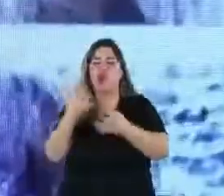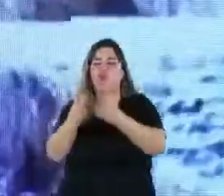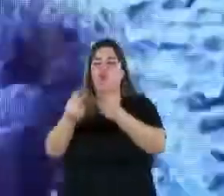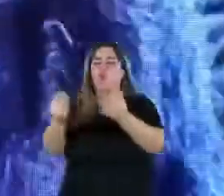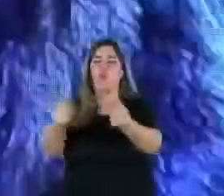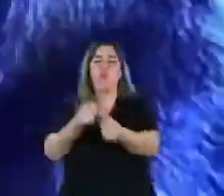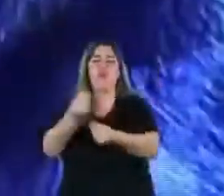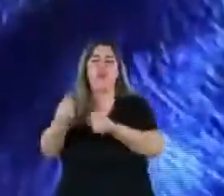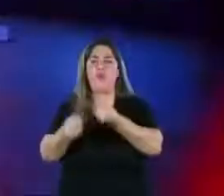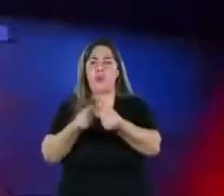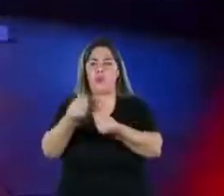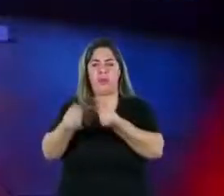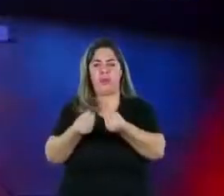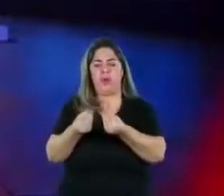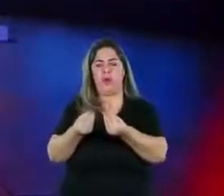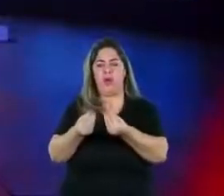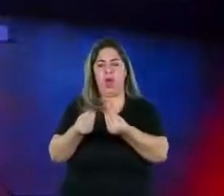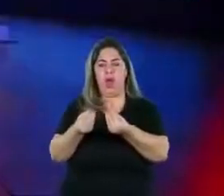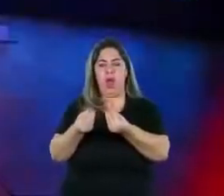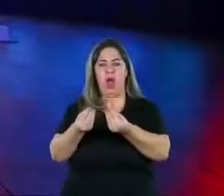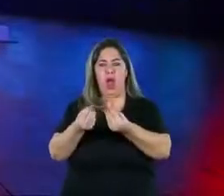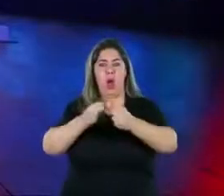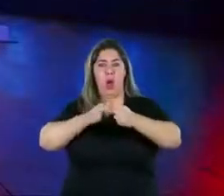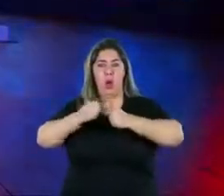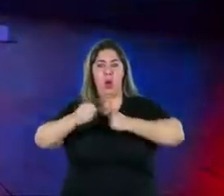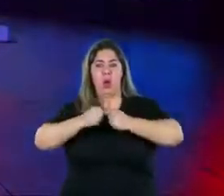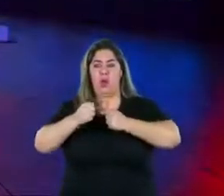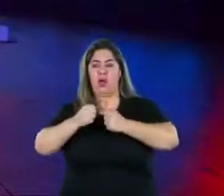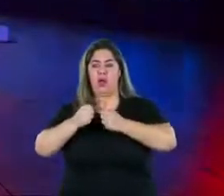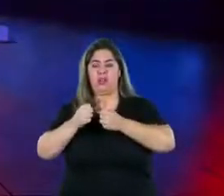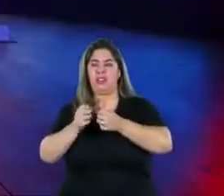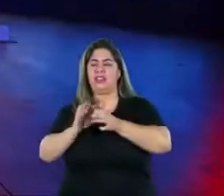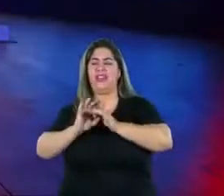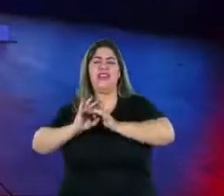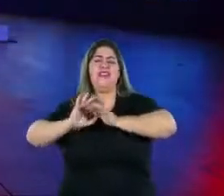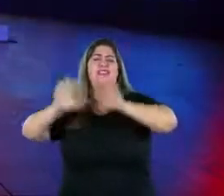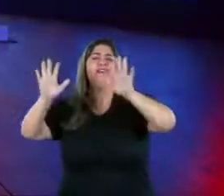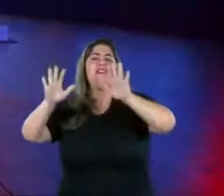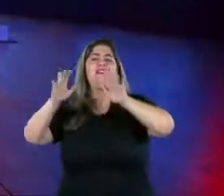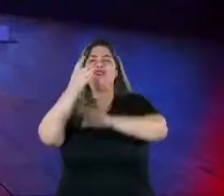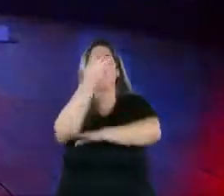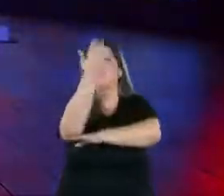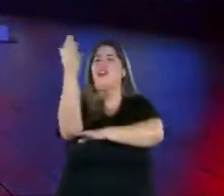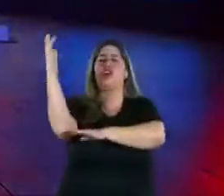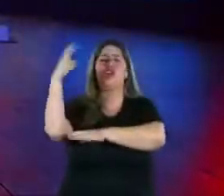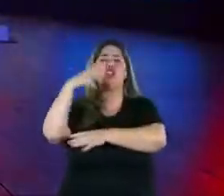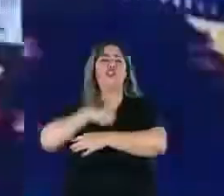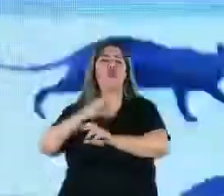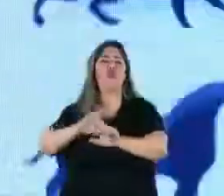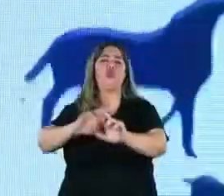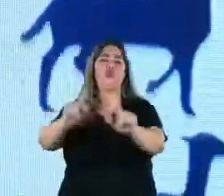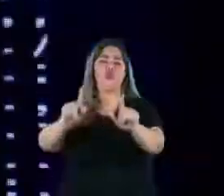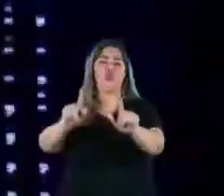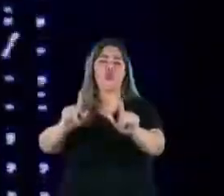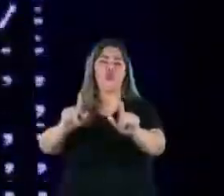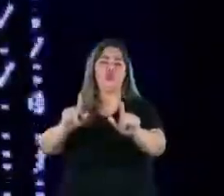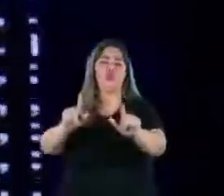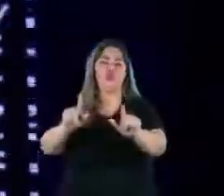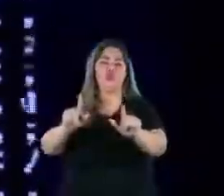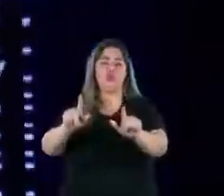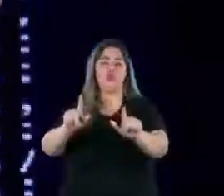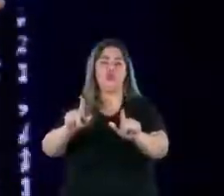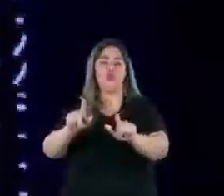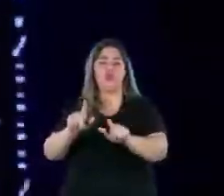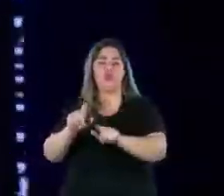né? Ou seja, aquele gorila talvez na natureza fosse de outro jeito. E nesse